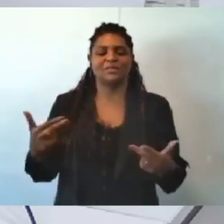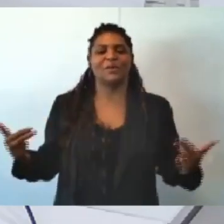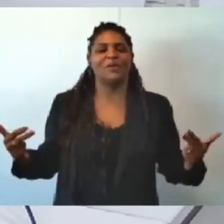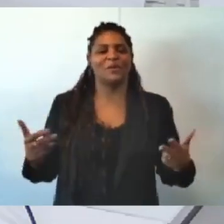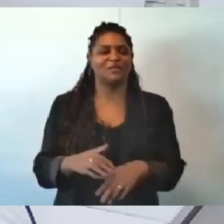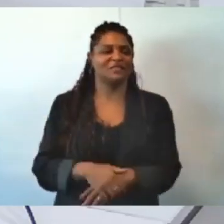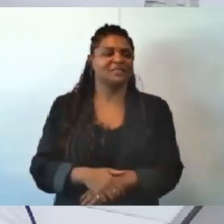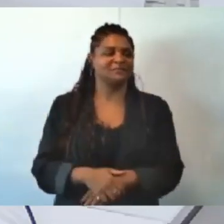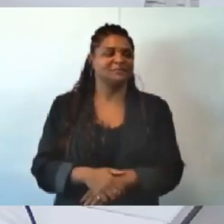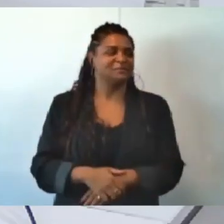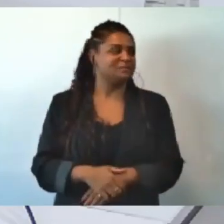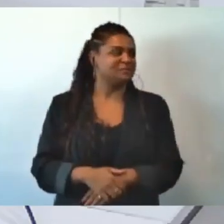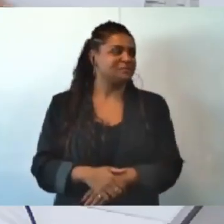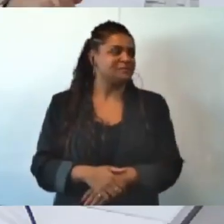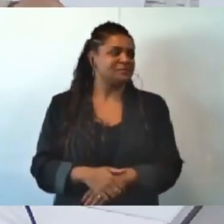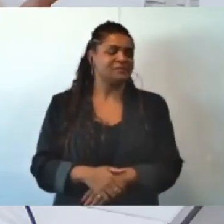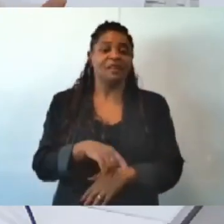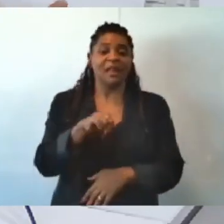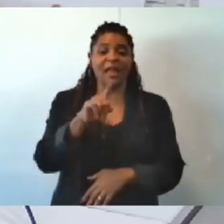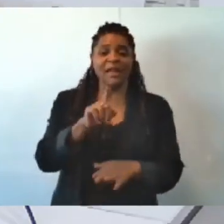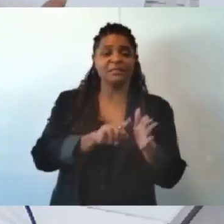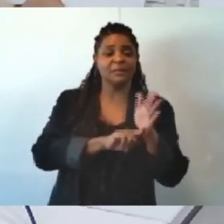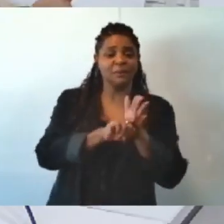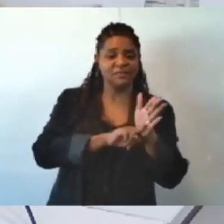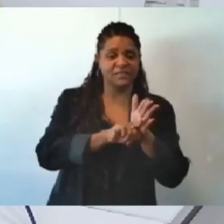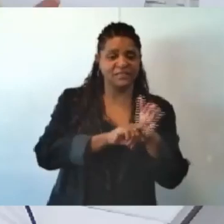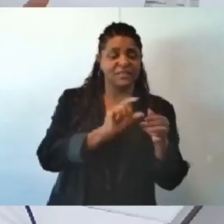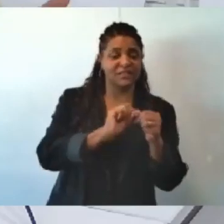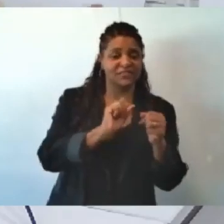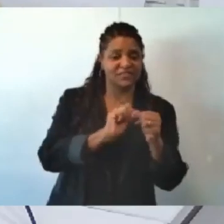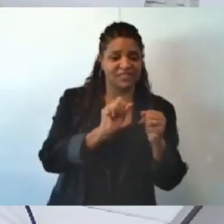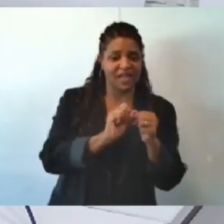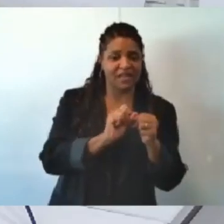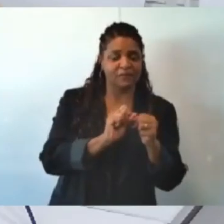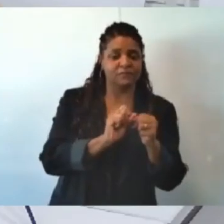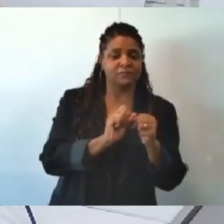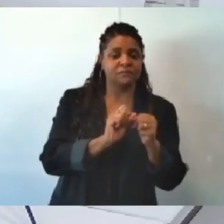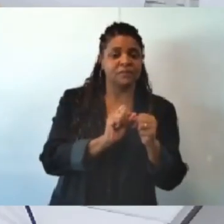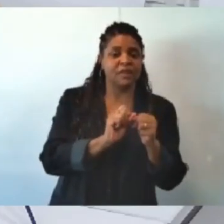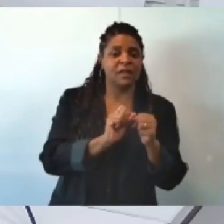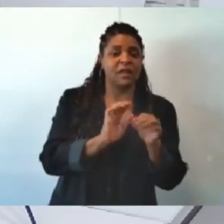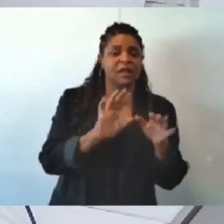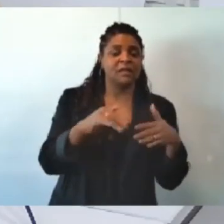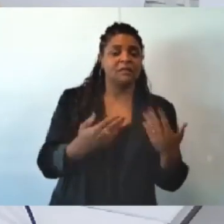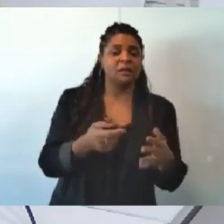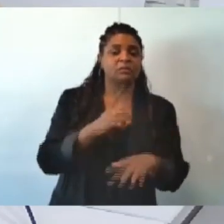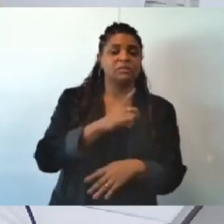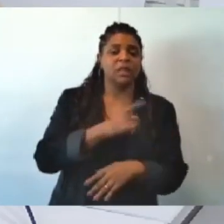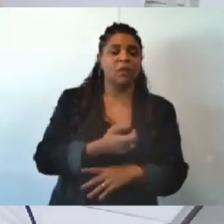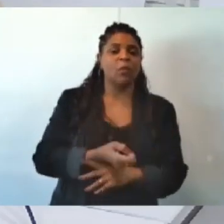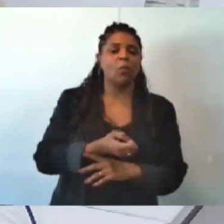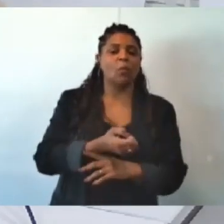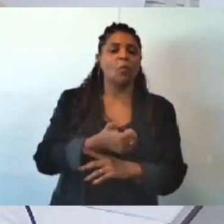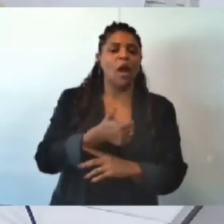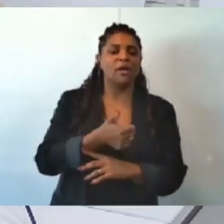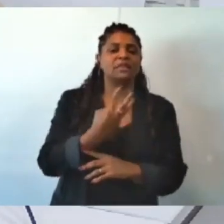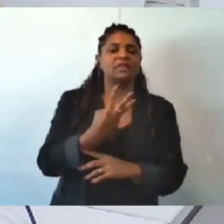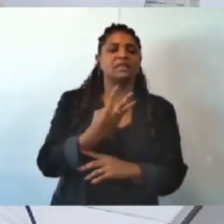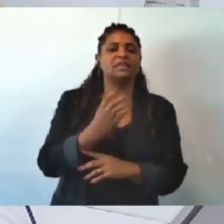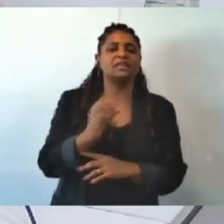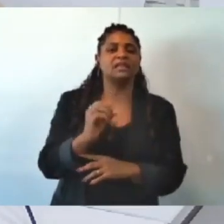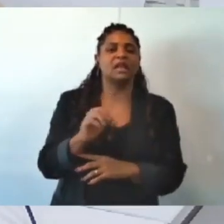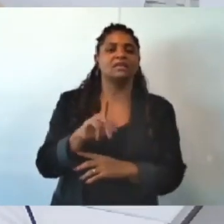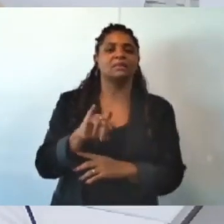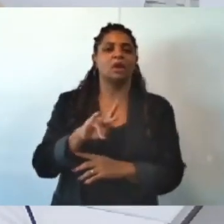eles fizeram sobre a pesquisa, numa dimensão de Belo Horizonte, tem quase 3 milhões. Fizeram recorte, ouviram só 7